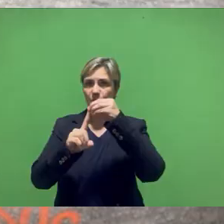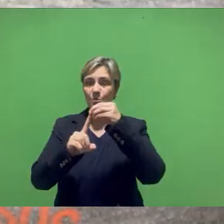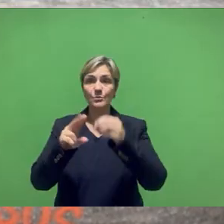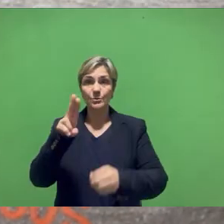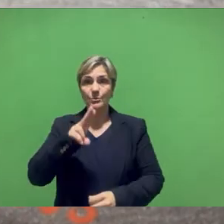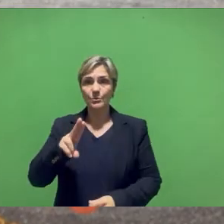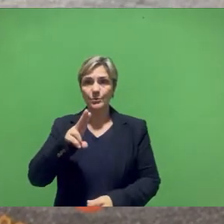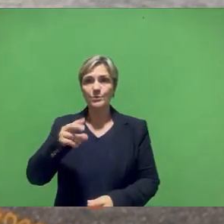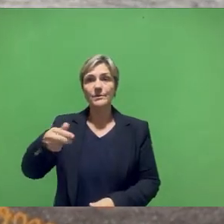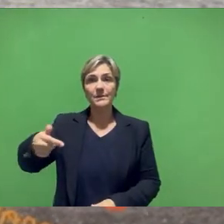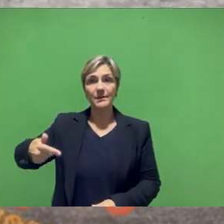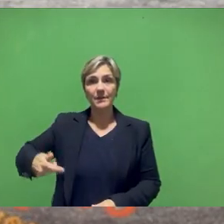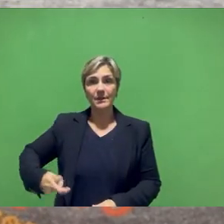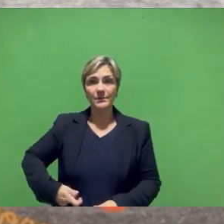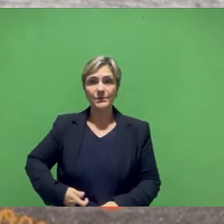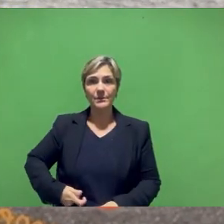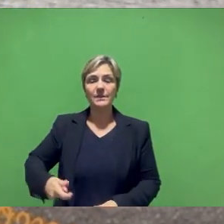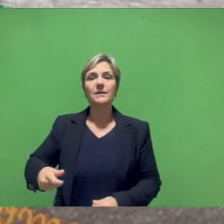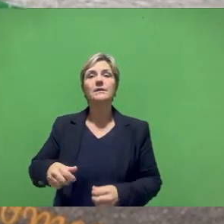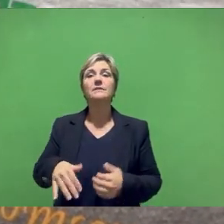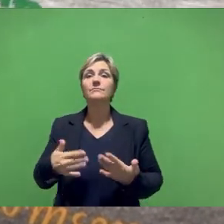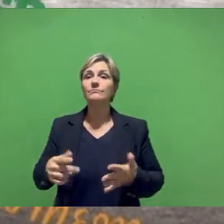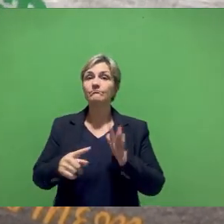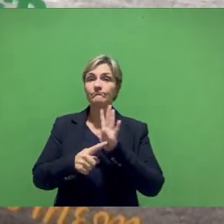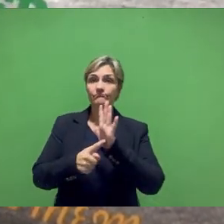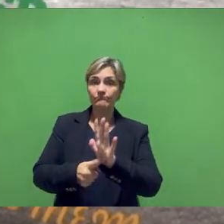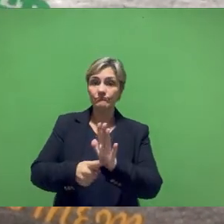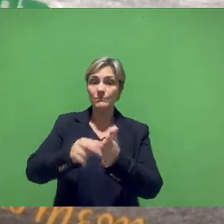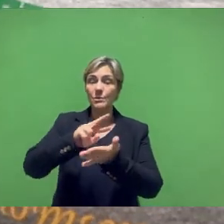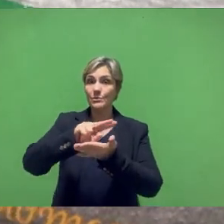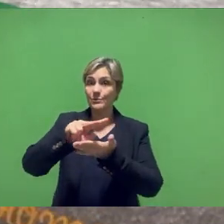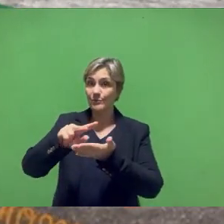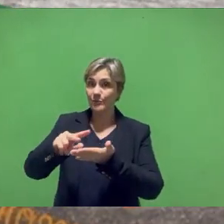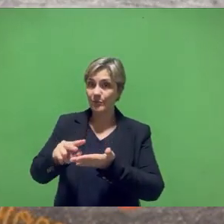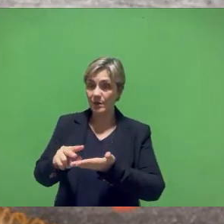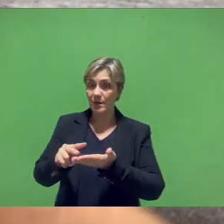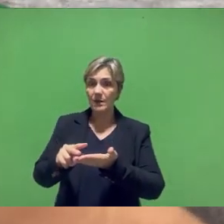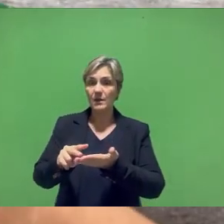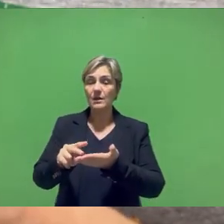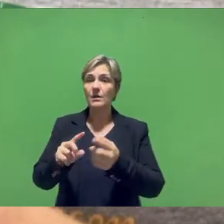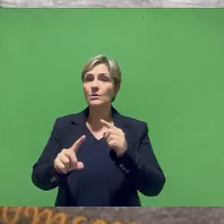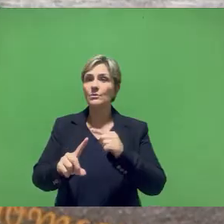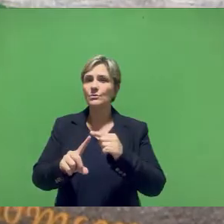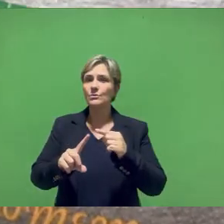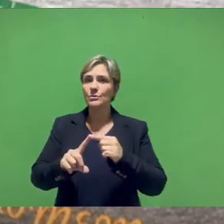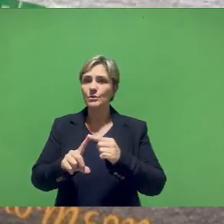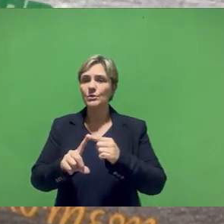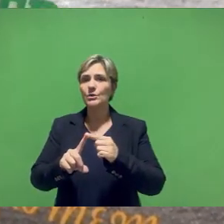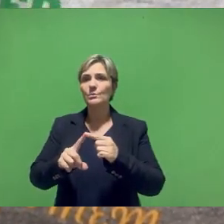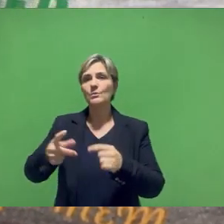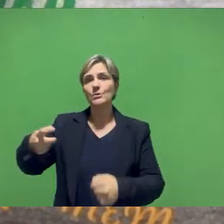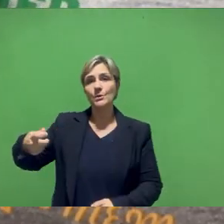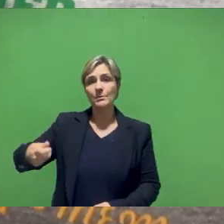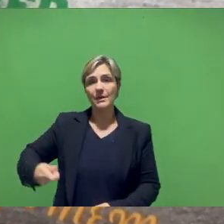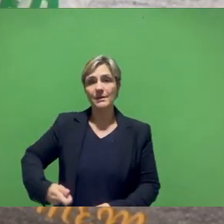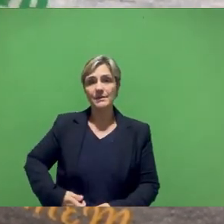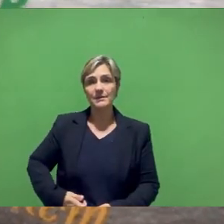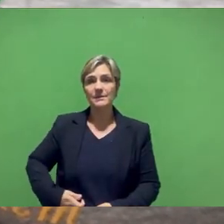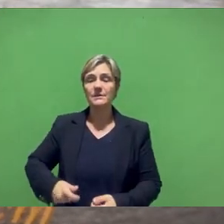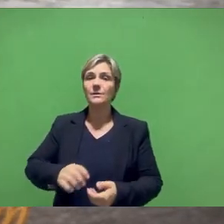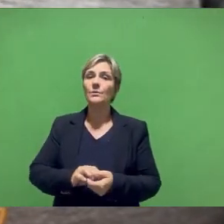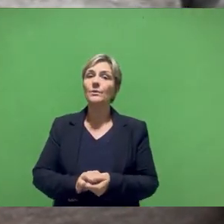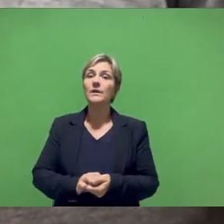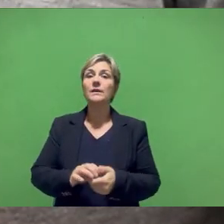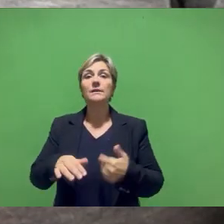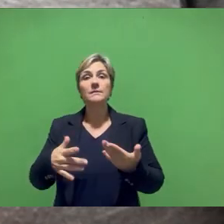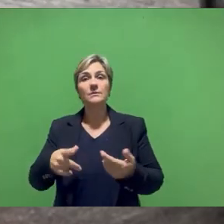insulina. Então eu vou mostrar os vários equipamentos que a gente tem, né, de aplicação da insulina.